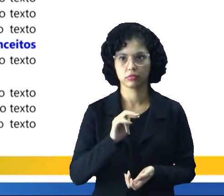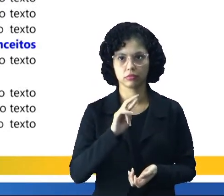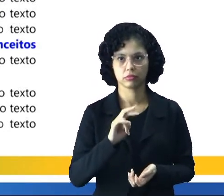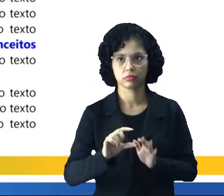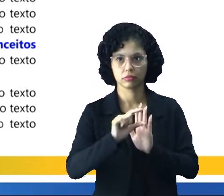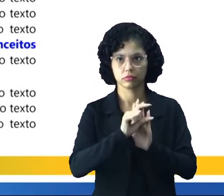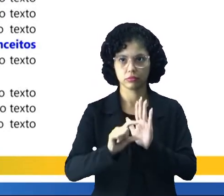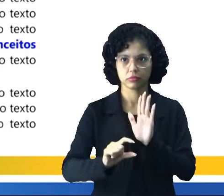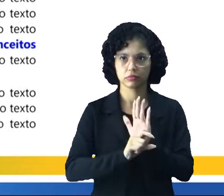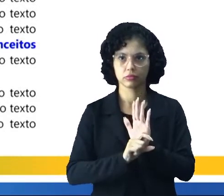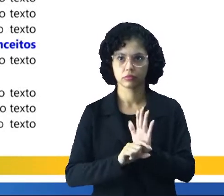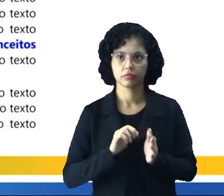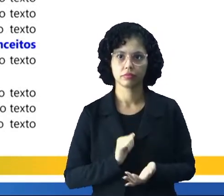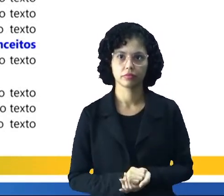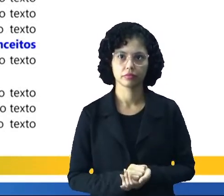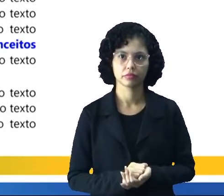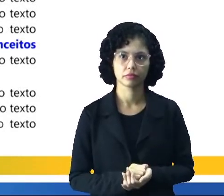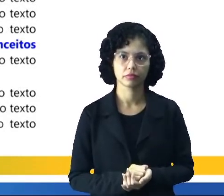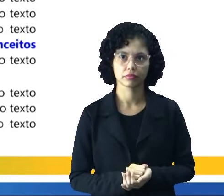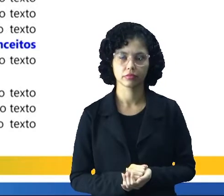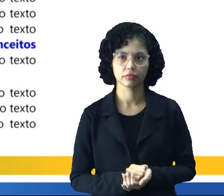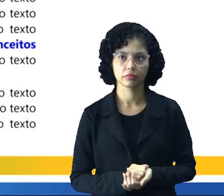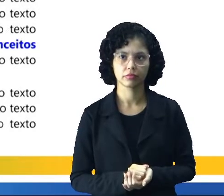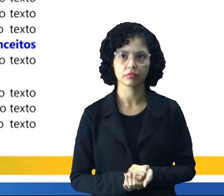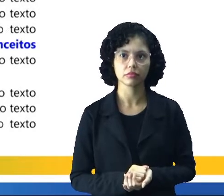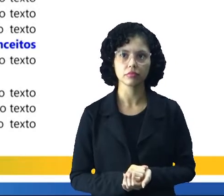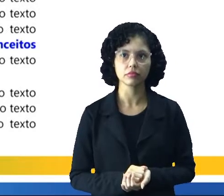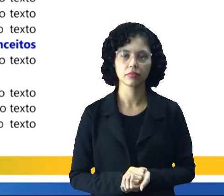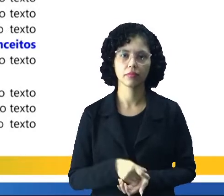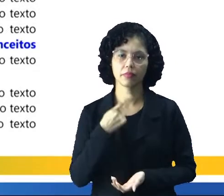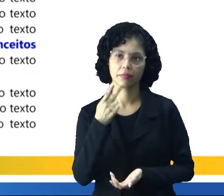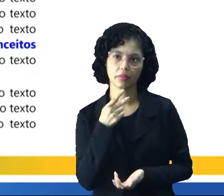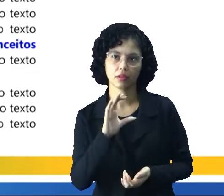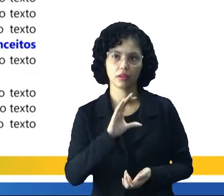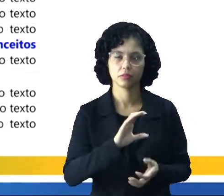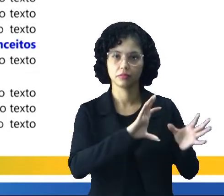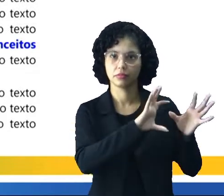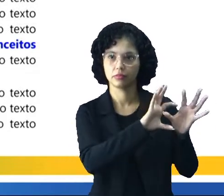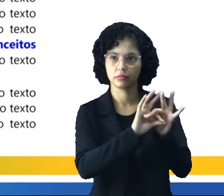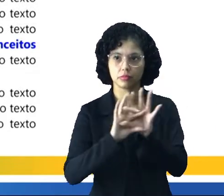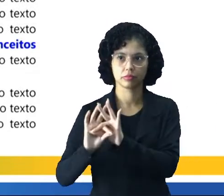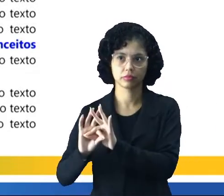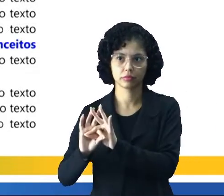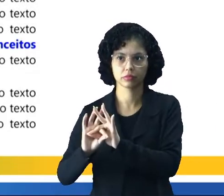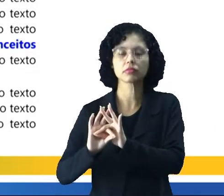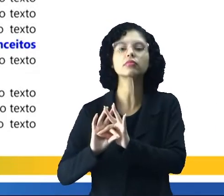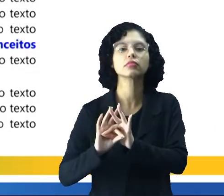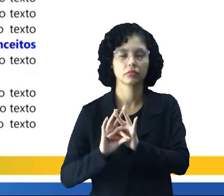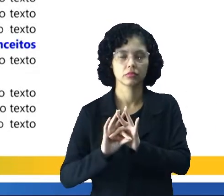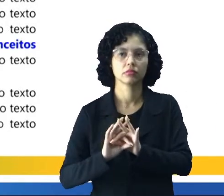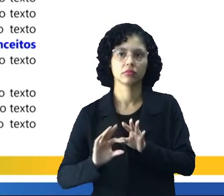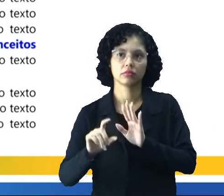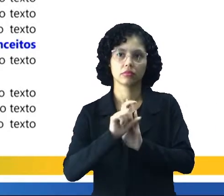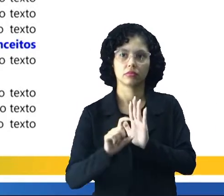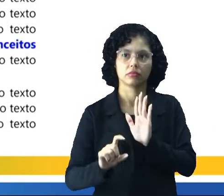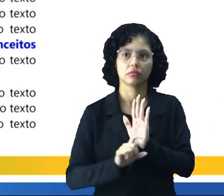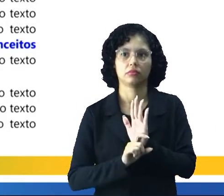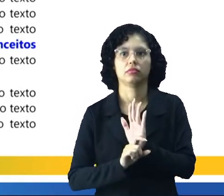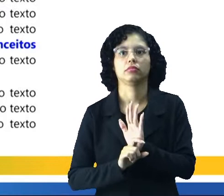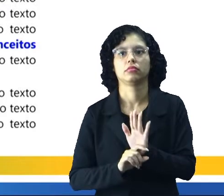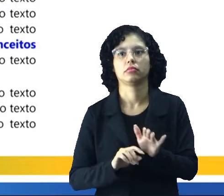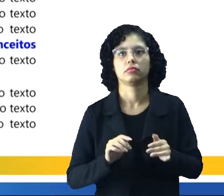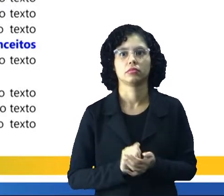e interparágrafos. Como assim? Ao mencionar aí a coesão intraparágrafo, a